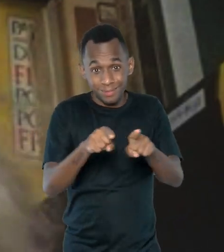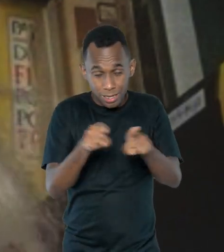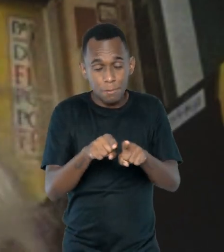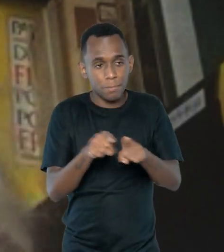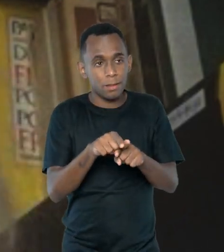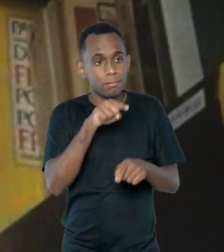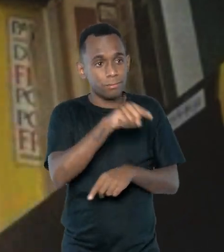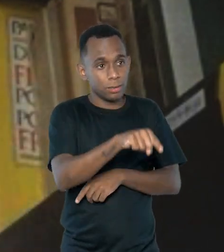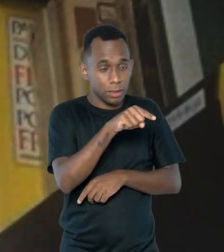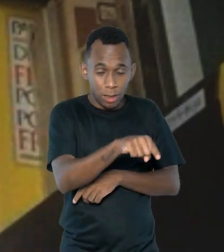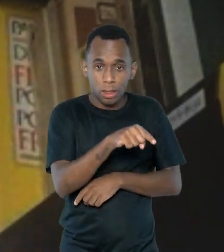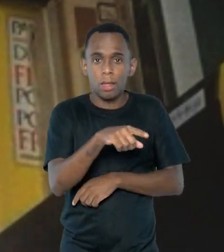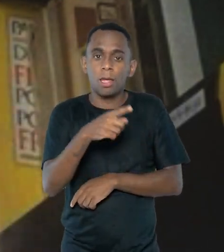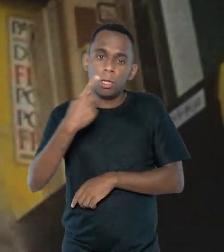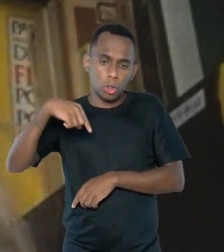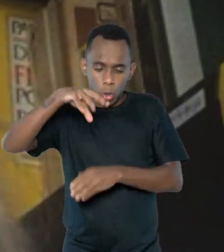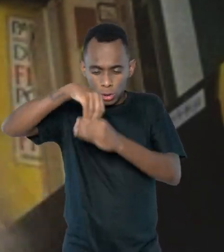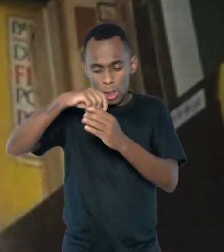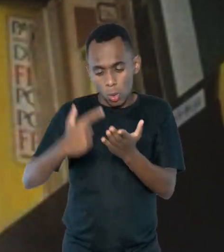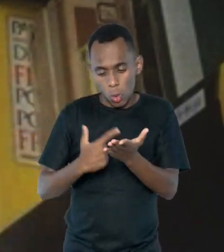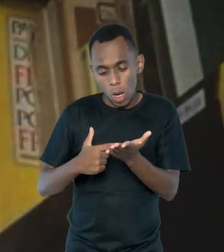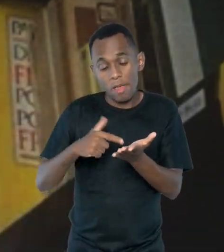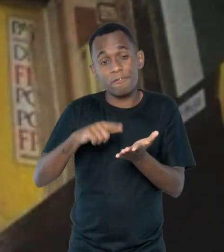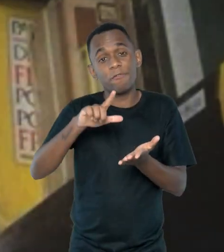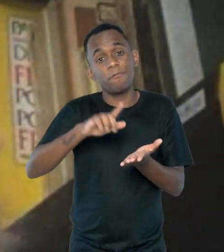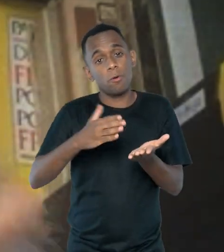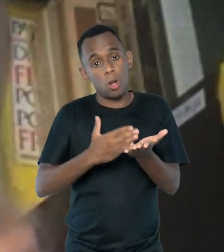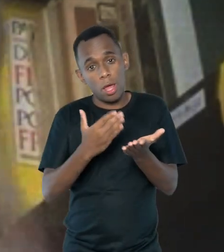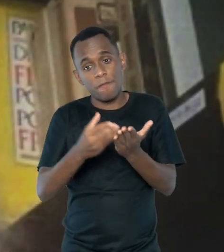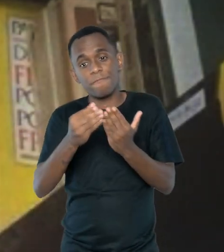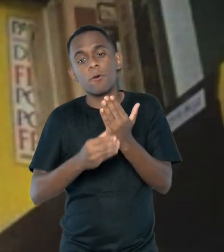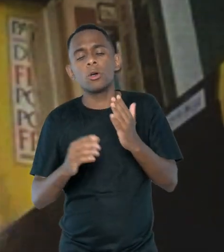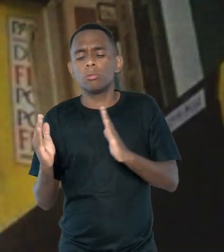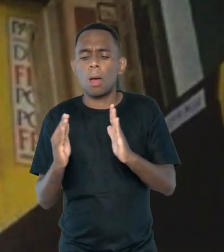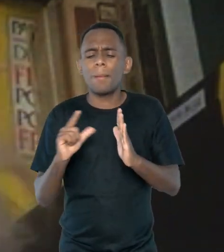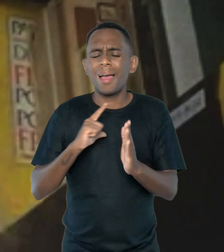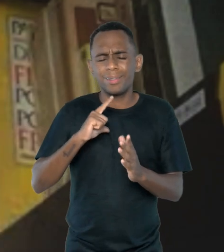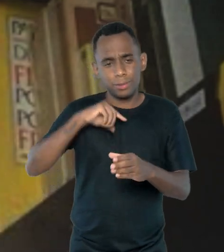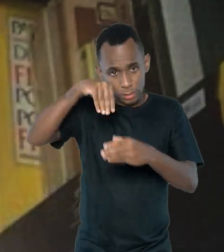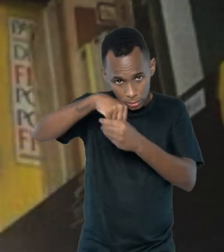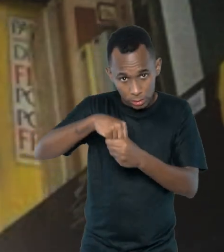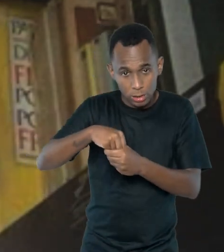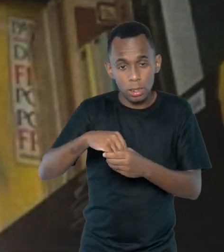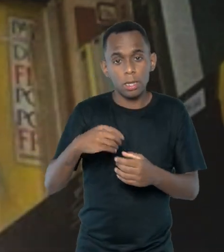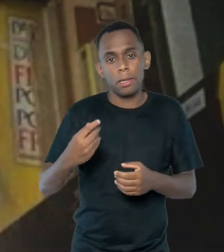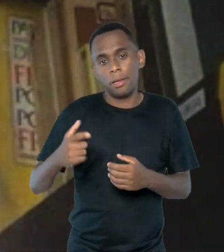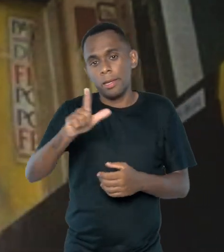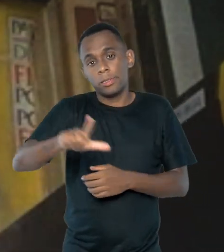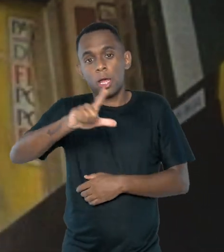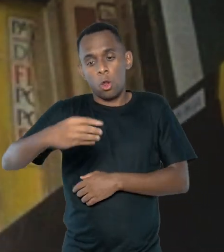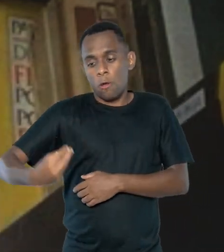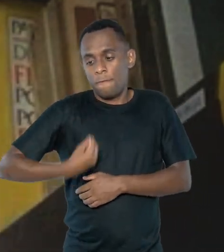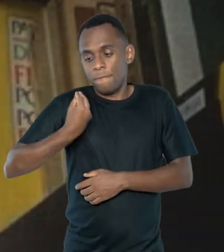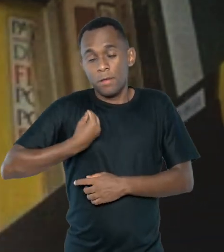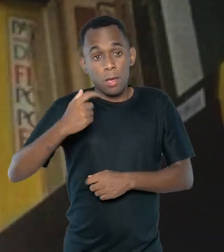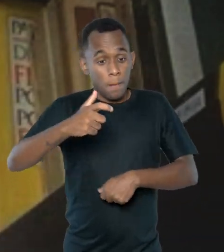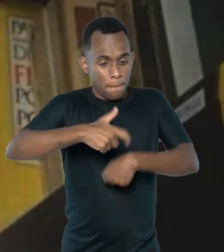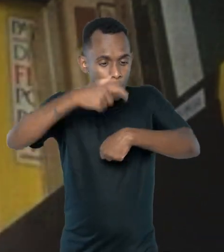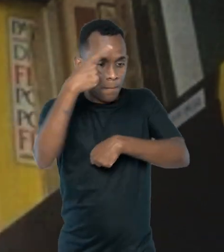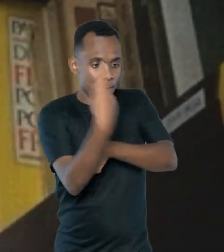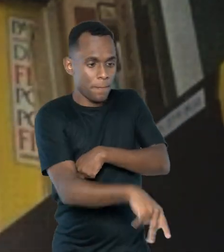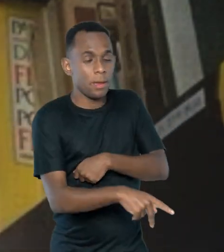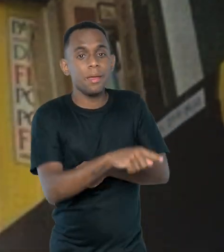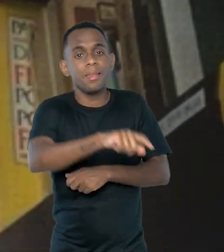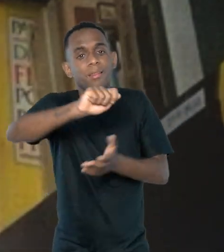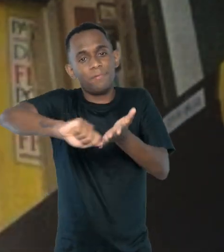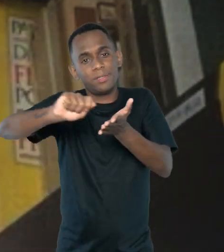da obra, e nós temos no nosso livro uma seção que chama Literatura Viva. Neste